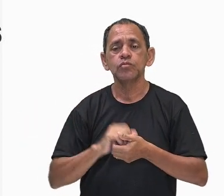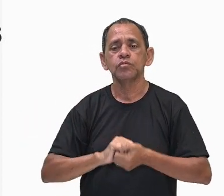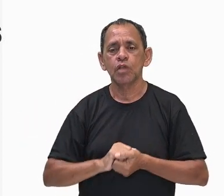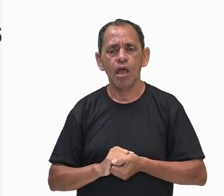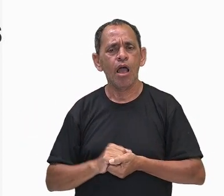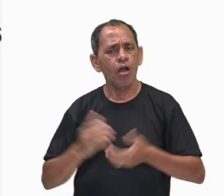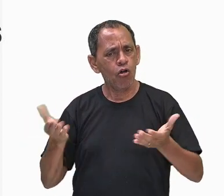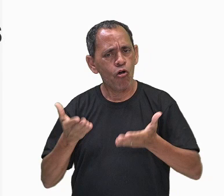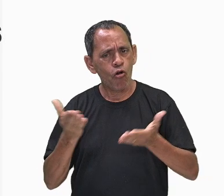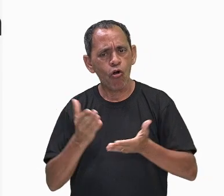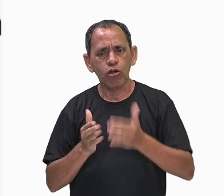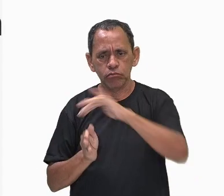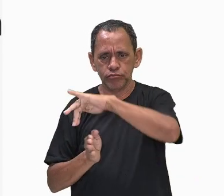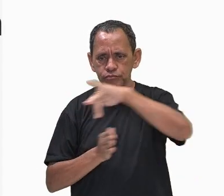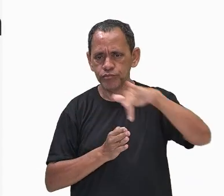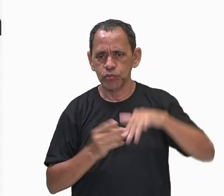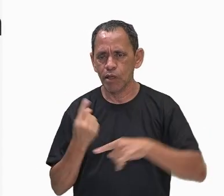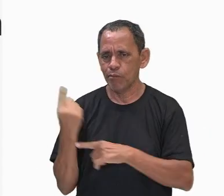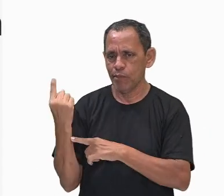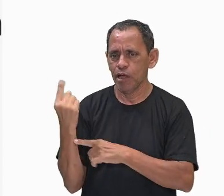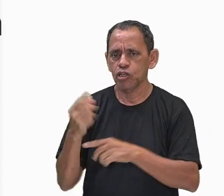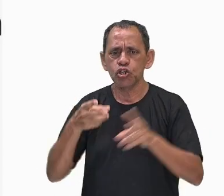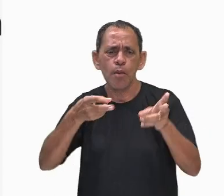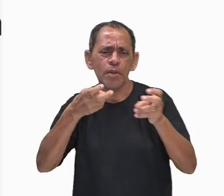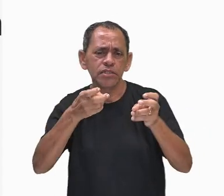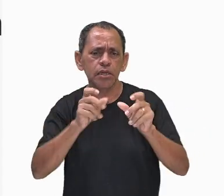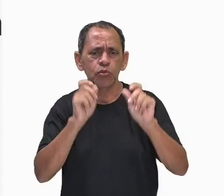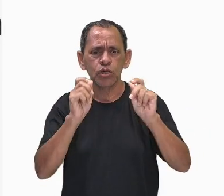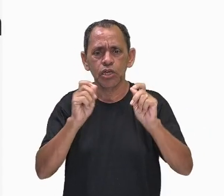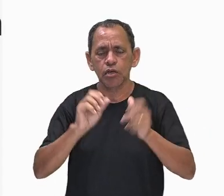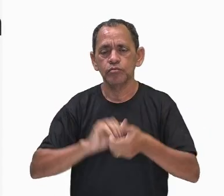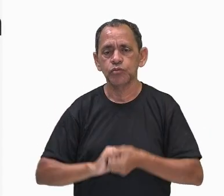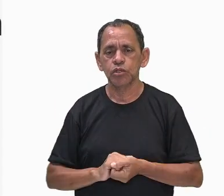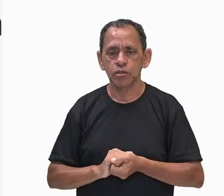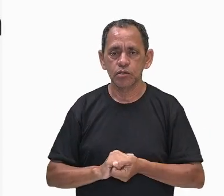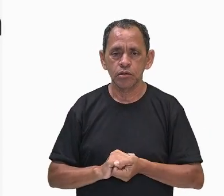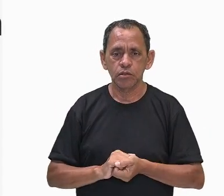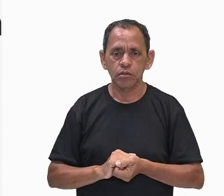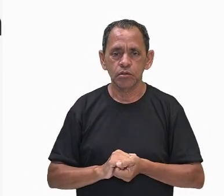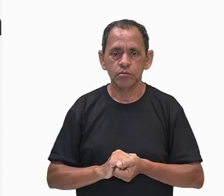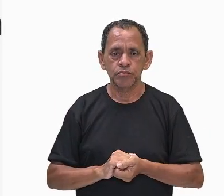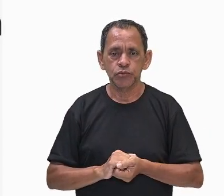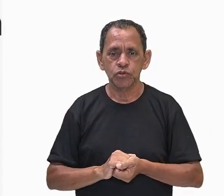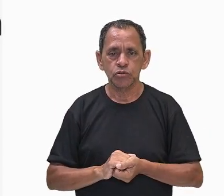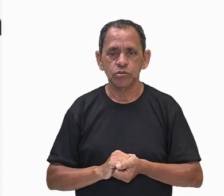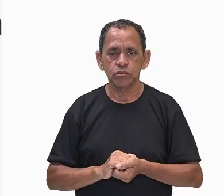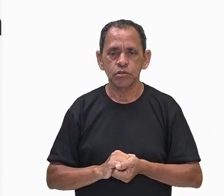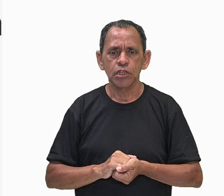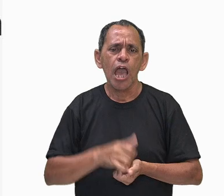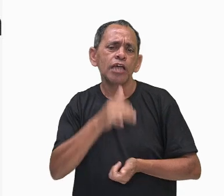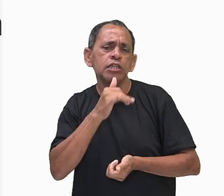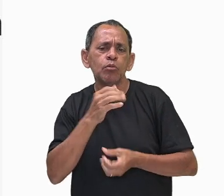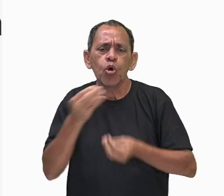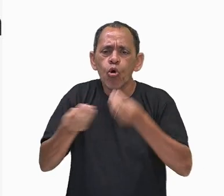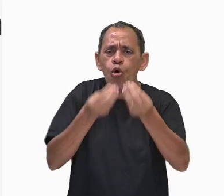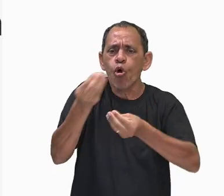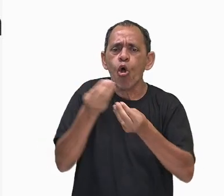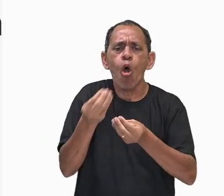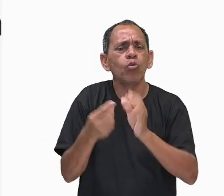nossa próxima imagem, tá? Que é como a gente